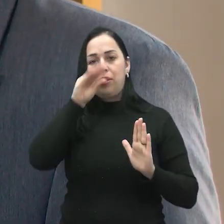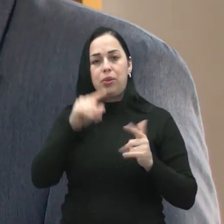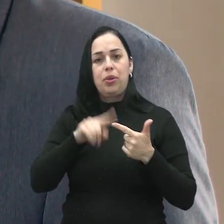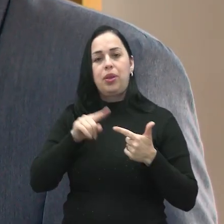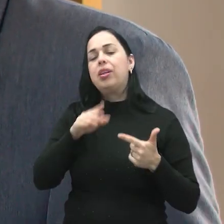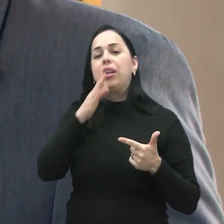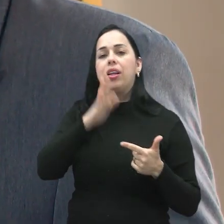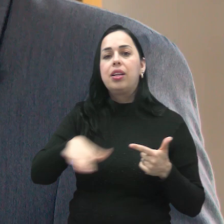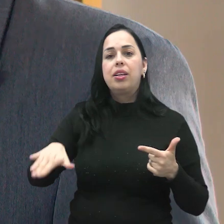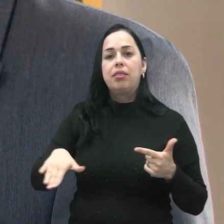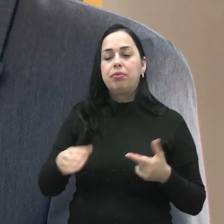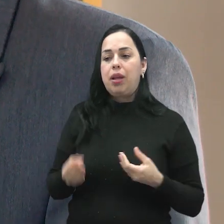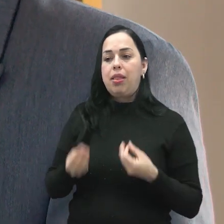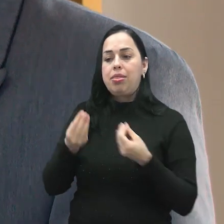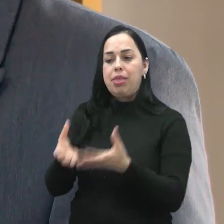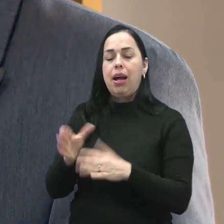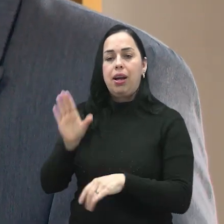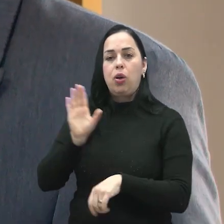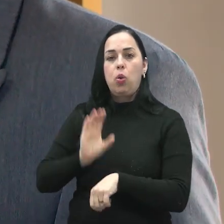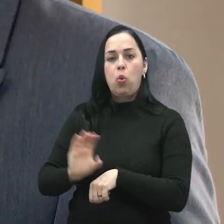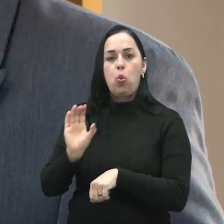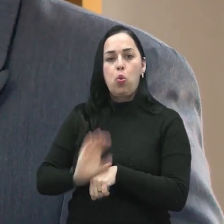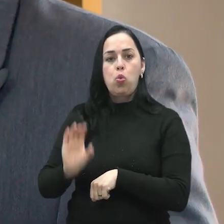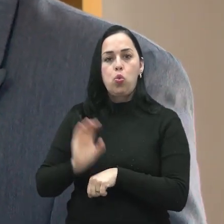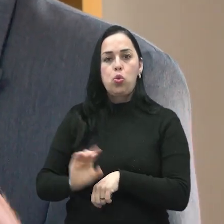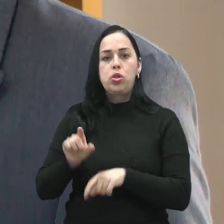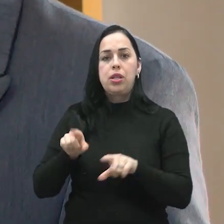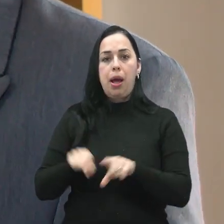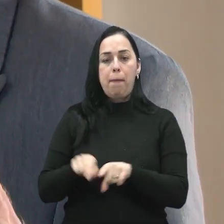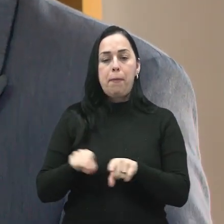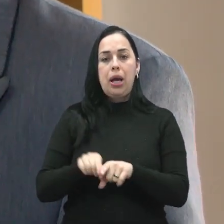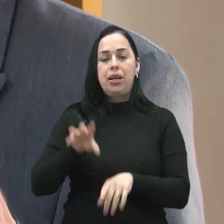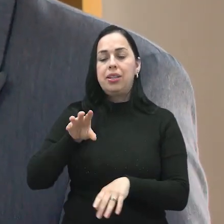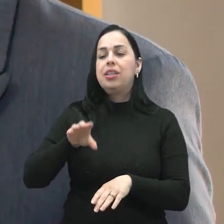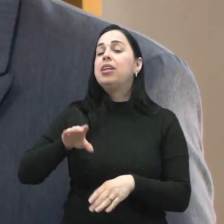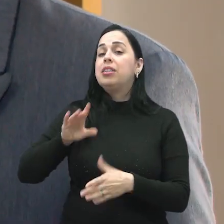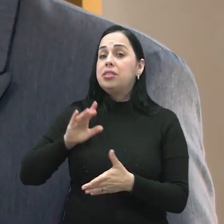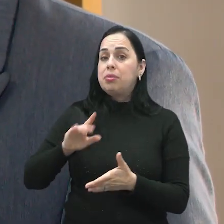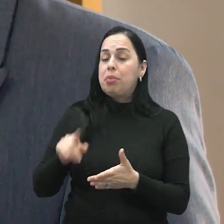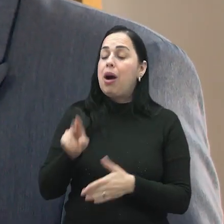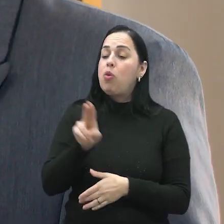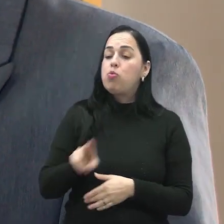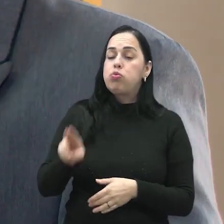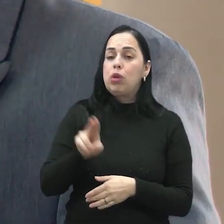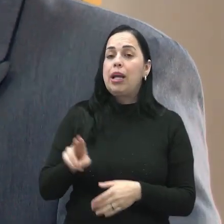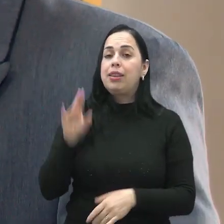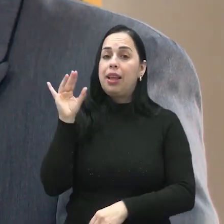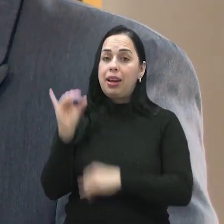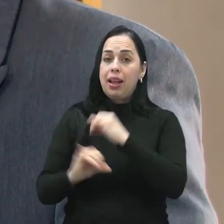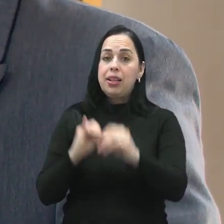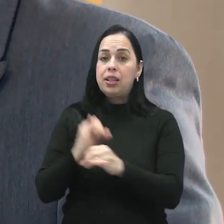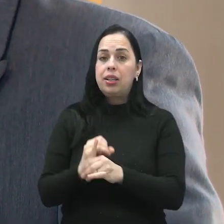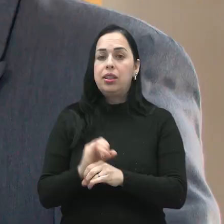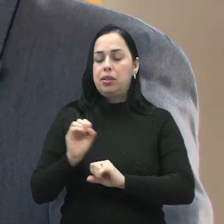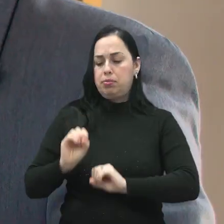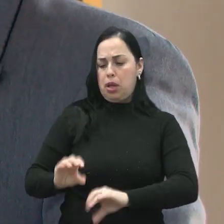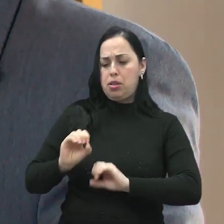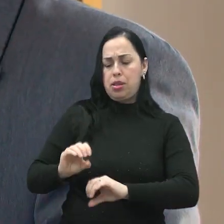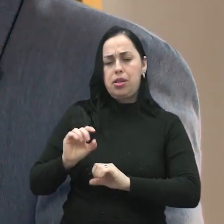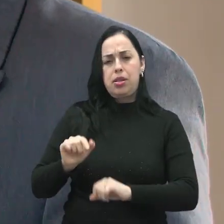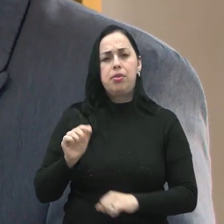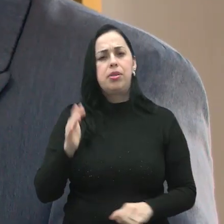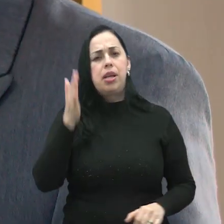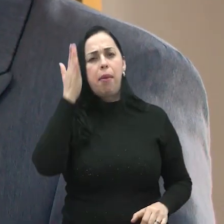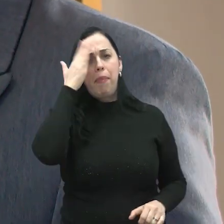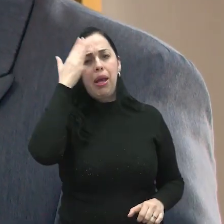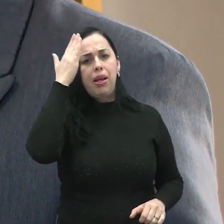e Adolescente, fornecer educação digital nas escolas públicas também, para não só educar